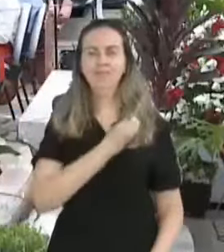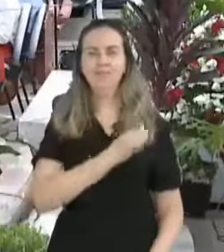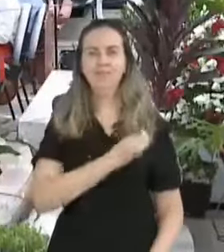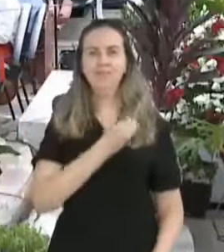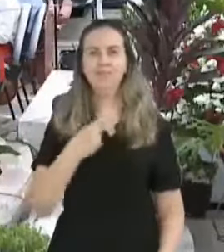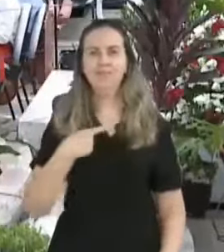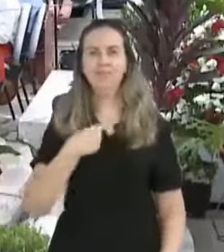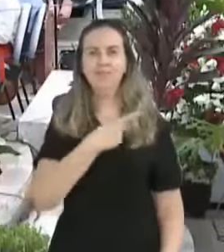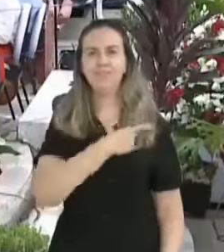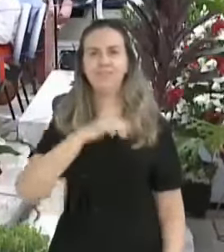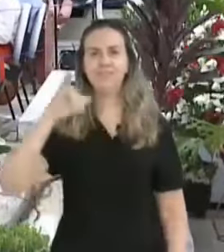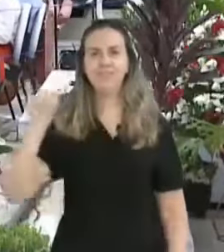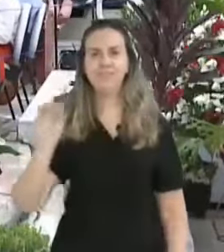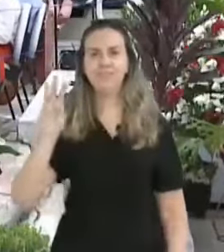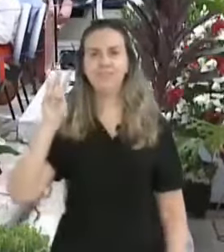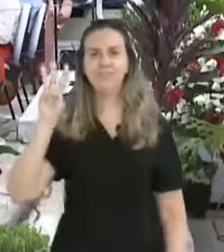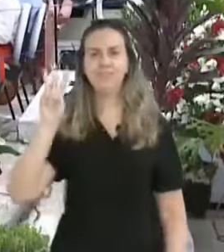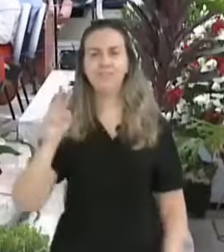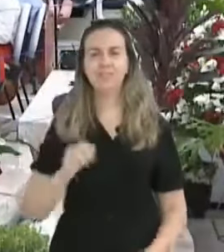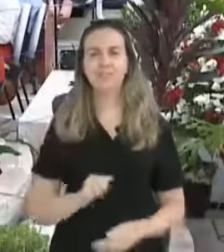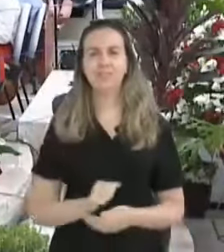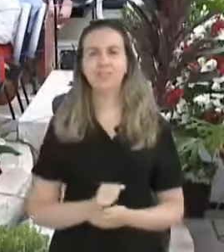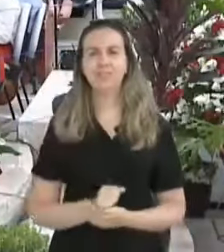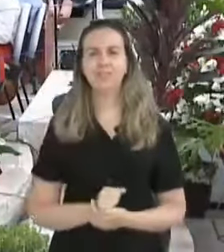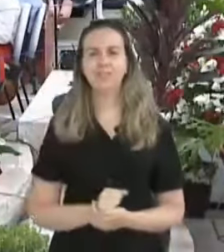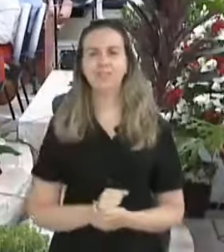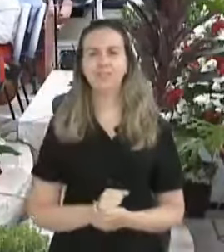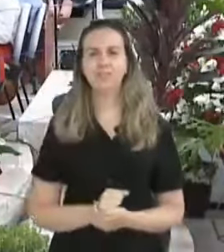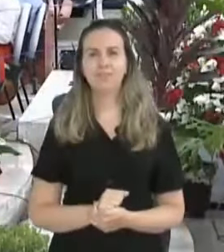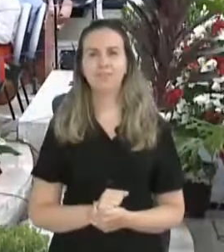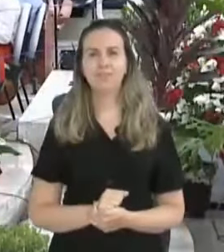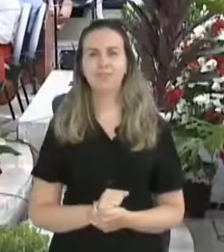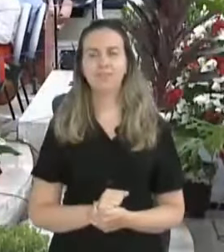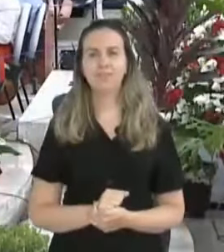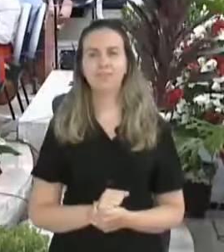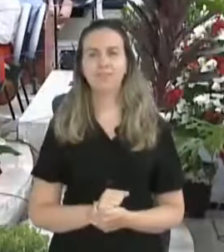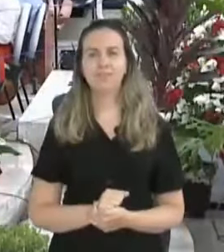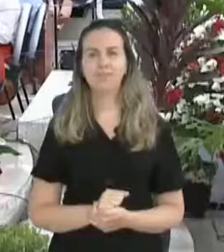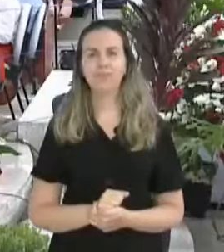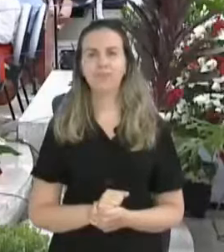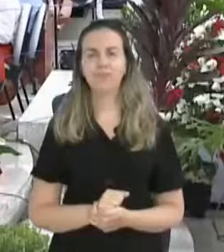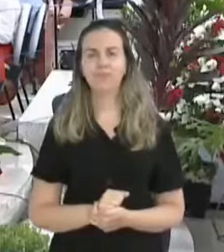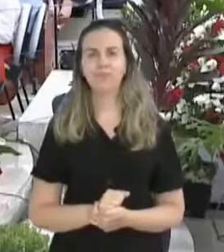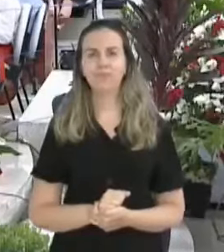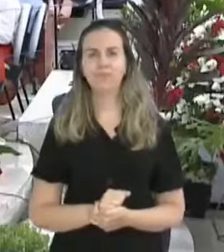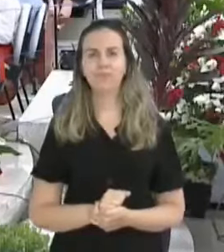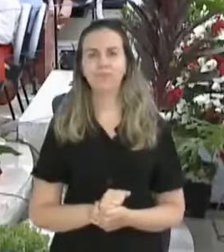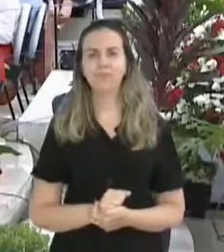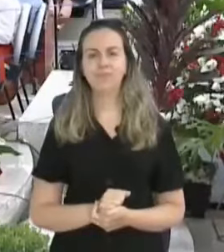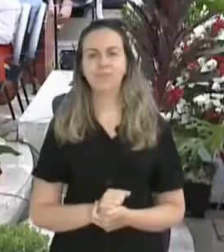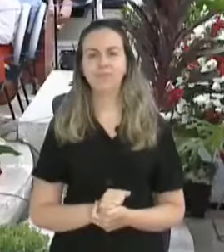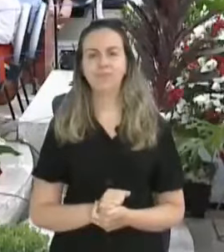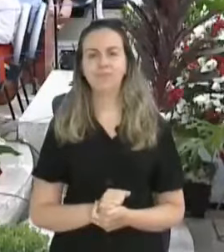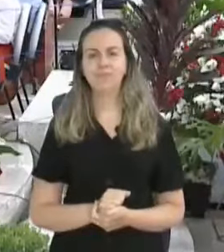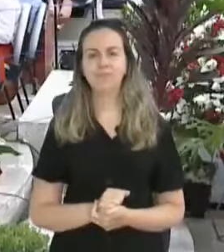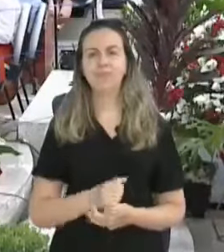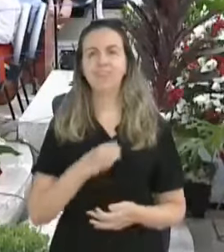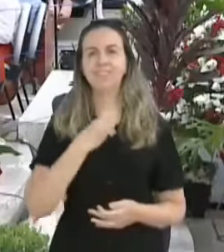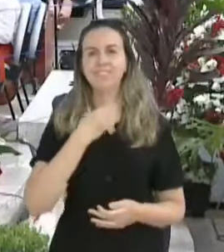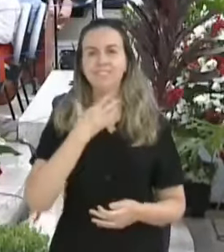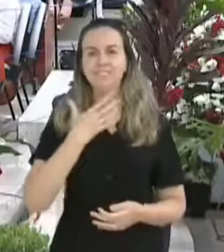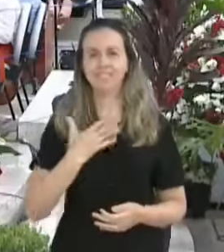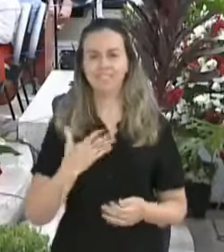do nosso querido pastor, presidente, pastor José Wellington Bezerra da Costa, por esta